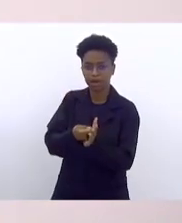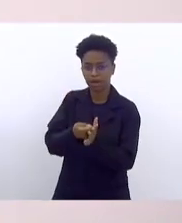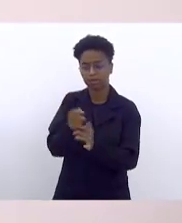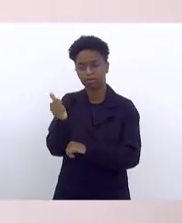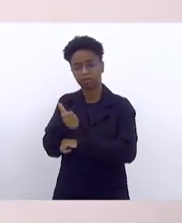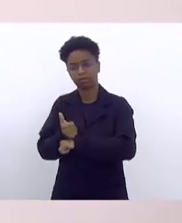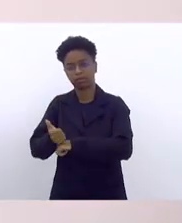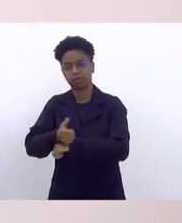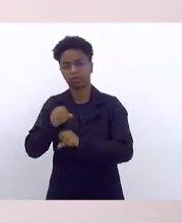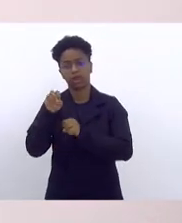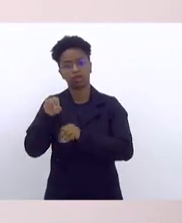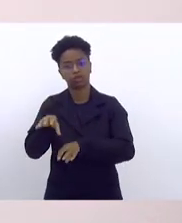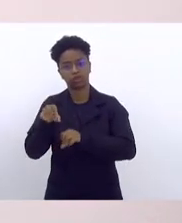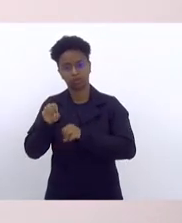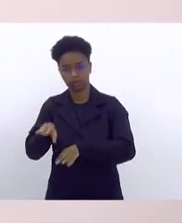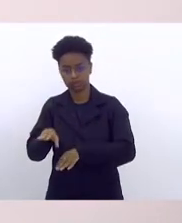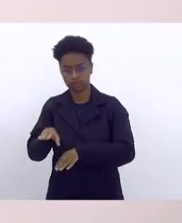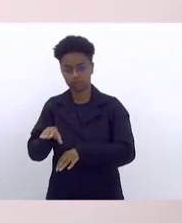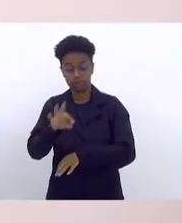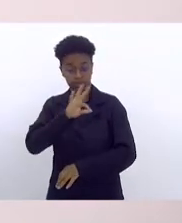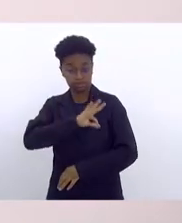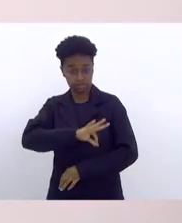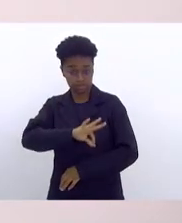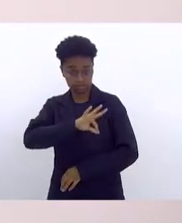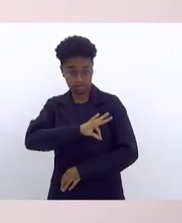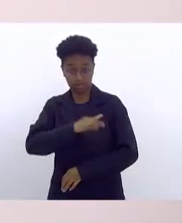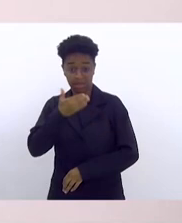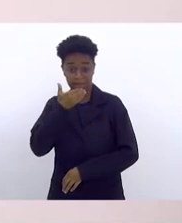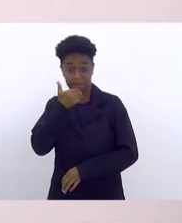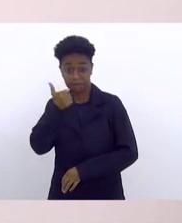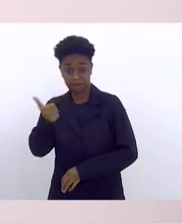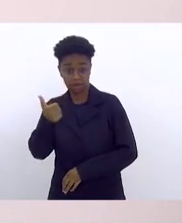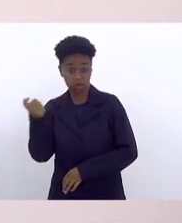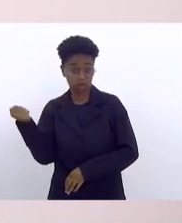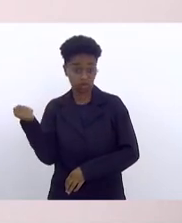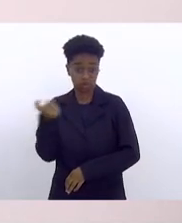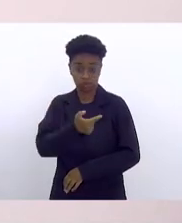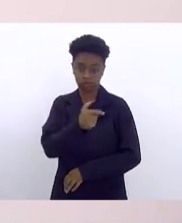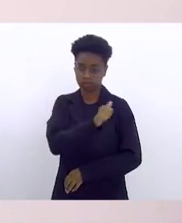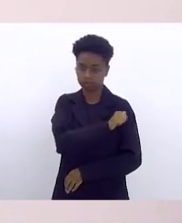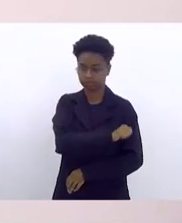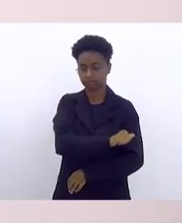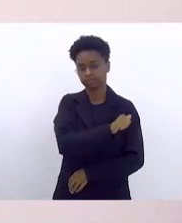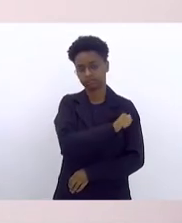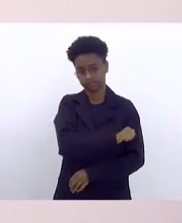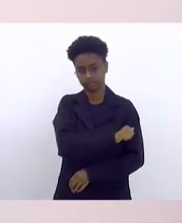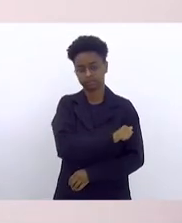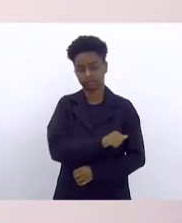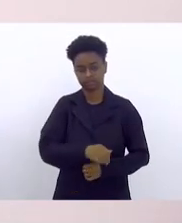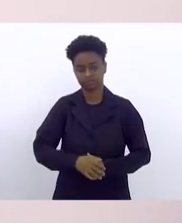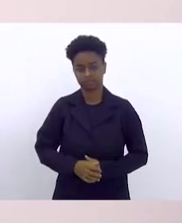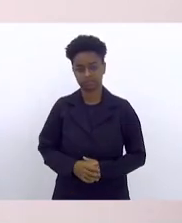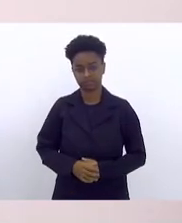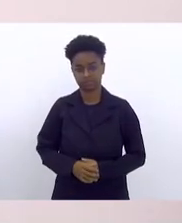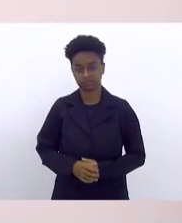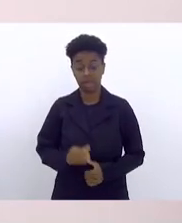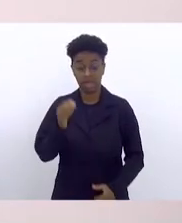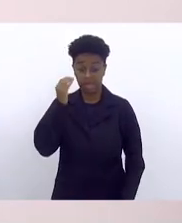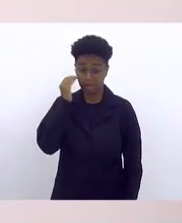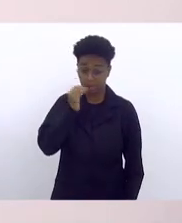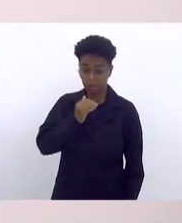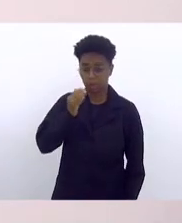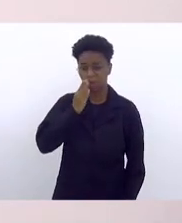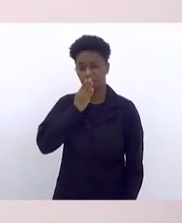seus profissionais de educação um salário melhor do que o estado do Rio de Janeiro Cláudio Castro fez